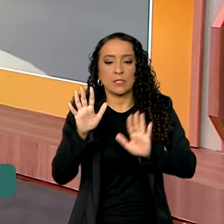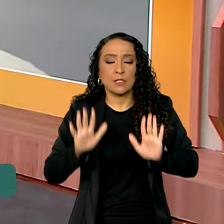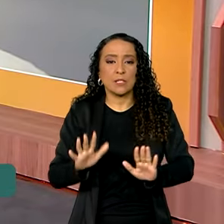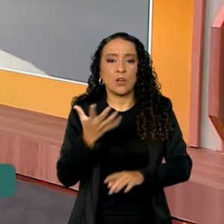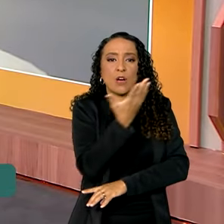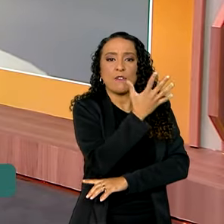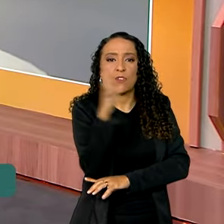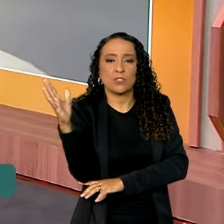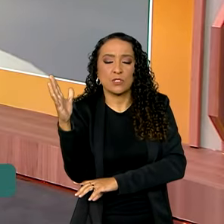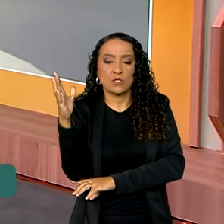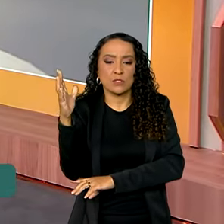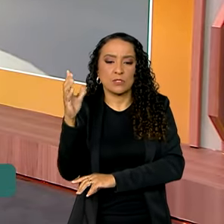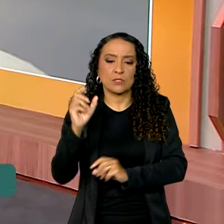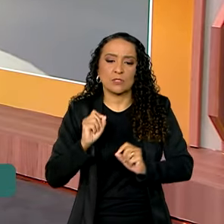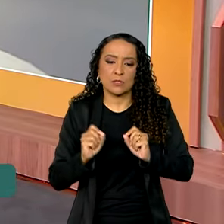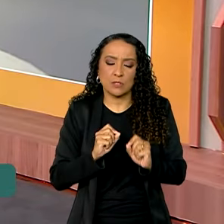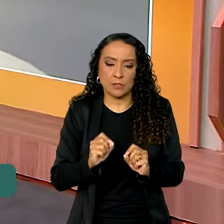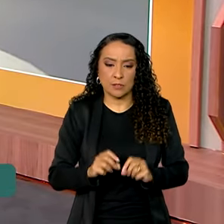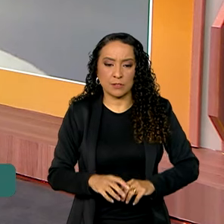não perturbada,